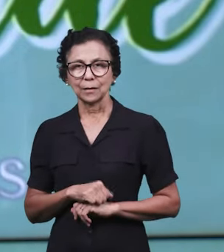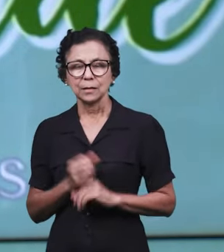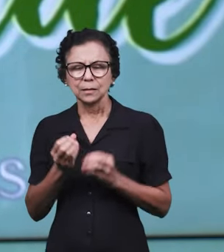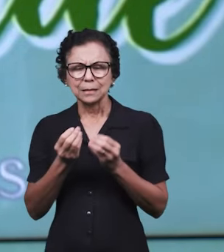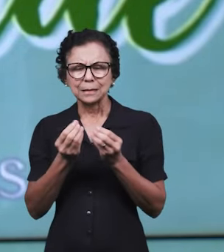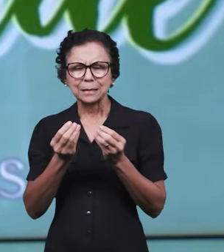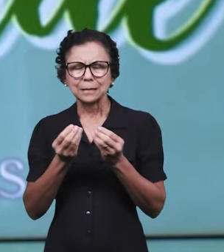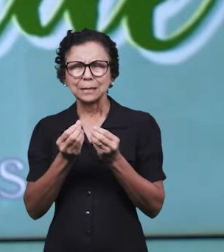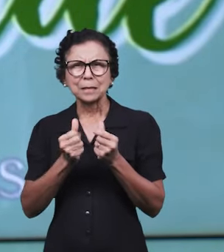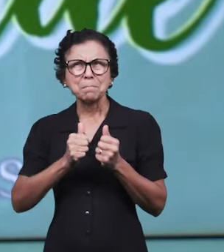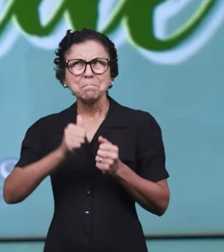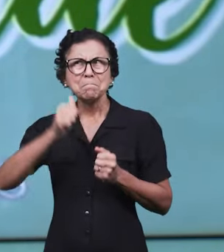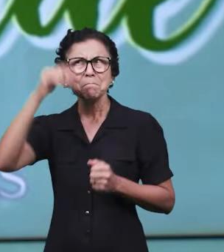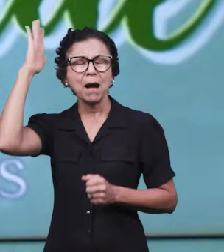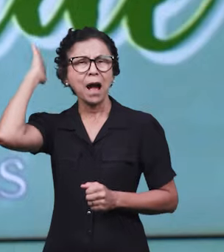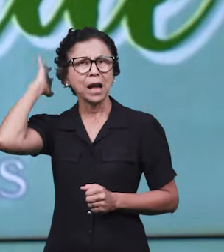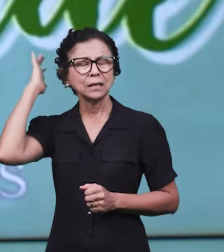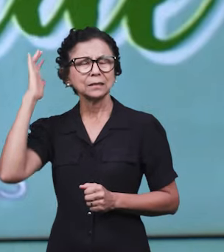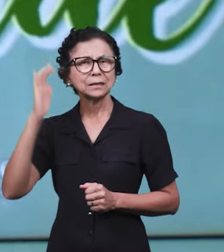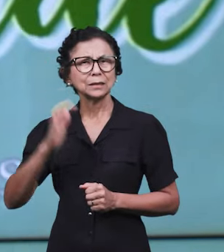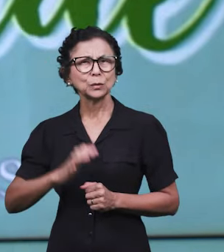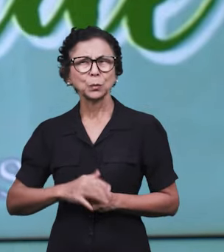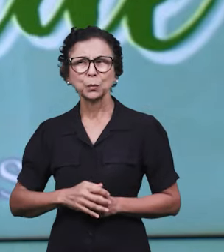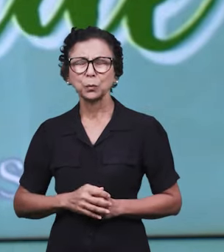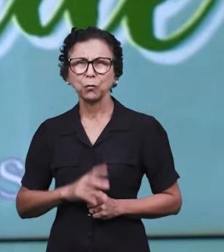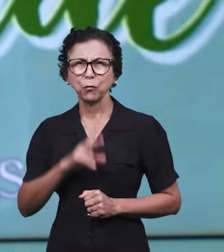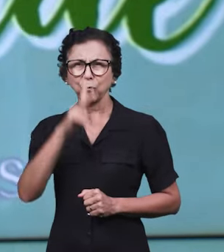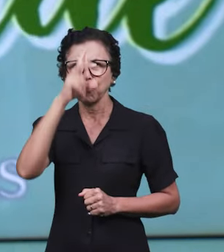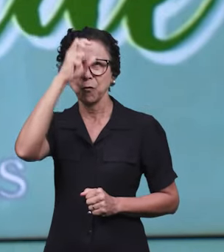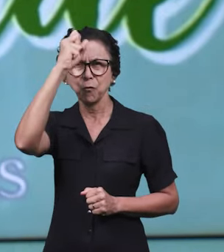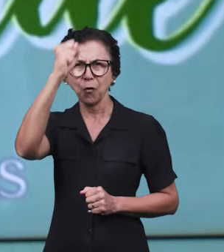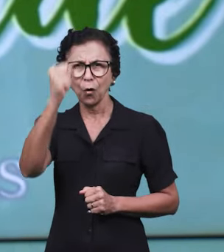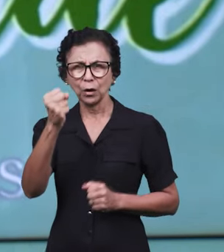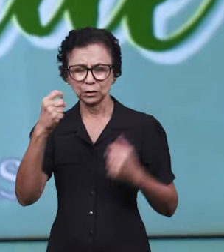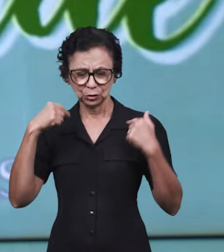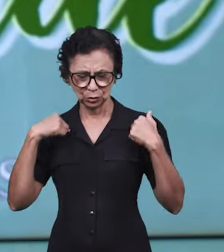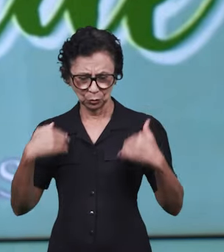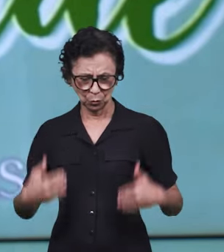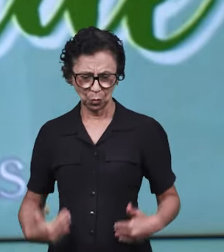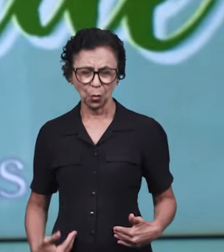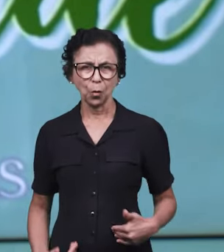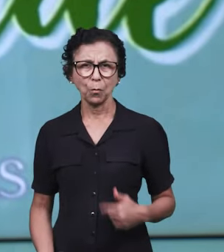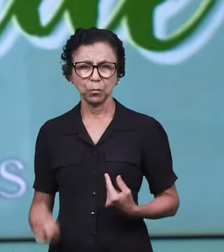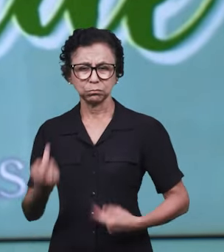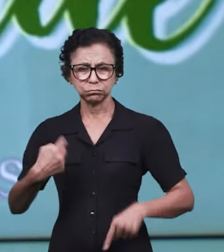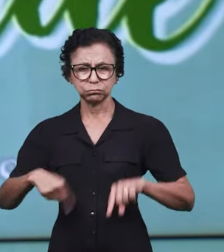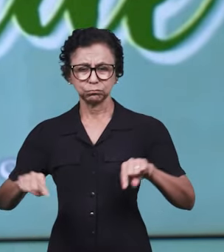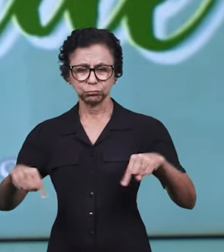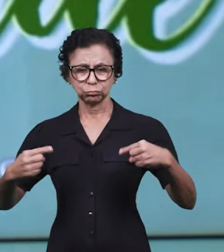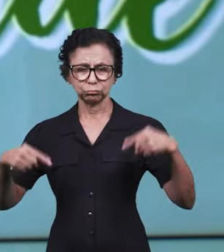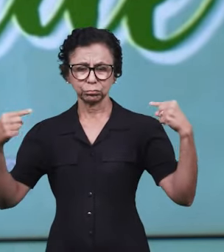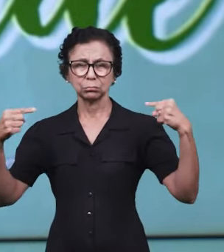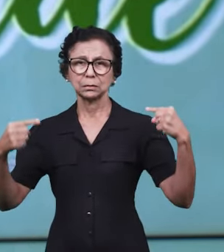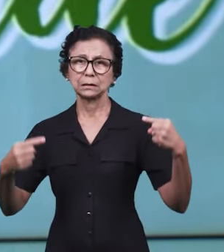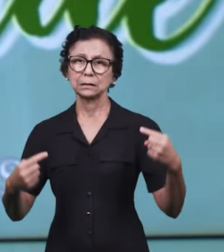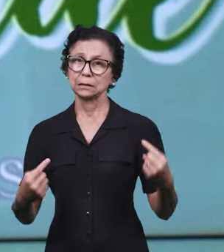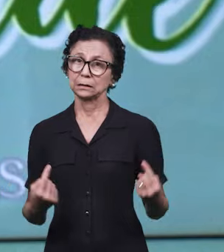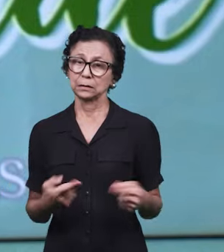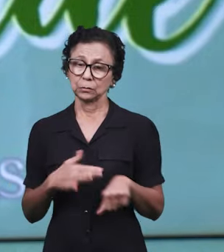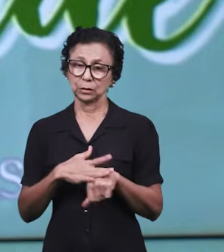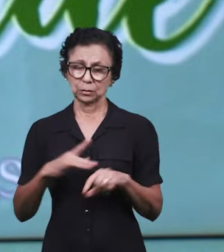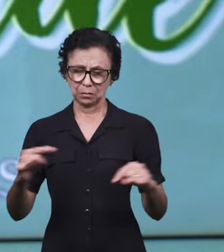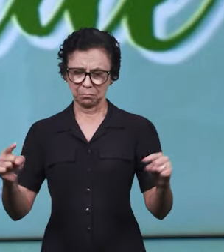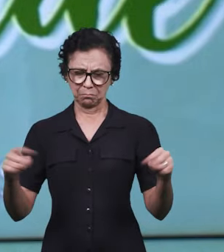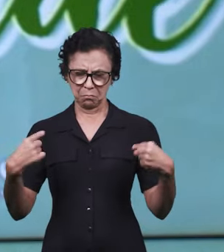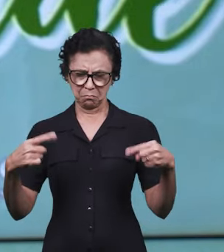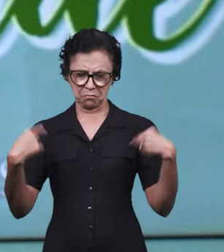é maior, provocando uma reação muito mais forte no organismo. Portanto, é uma doença autoimune que